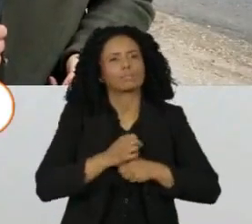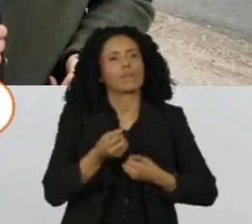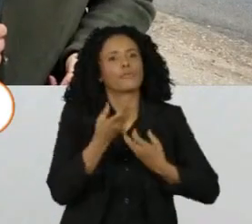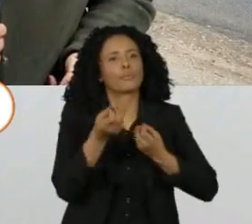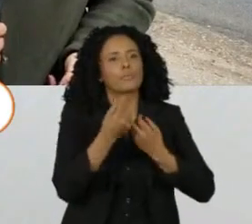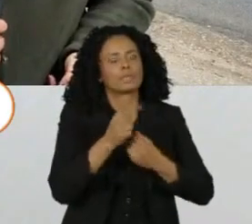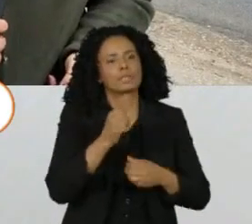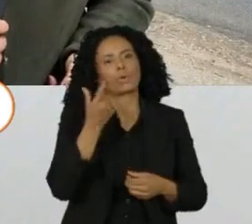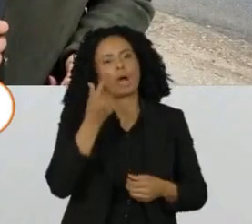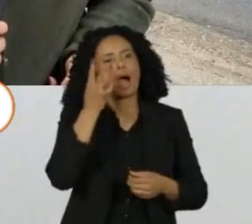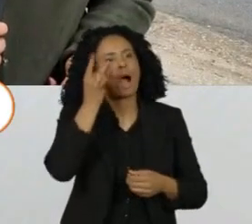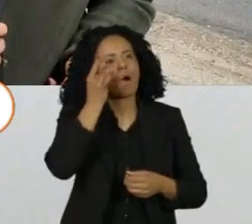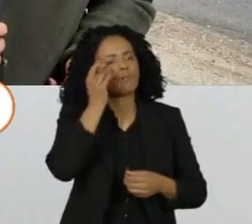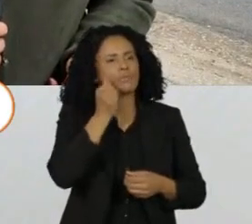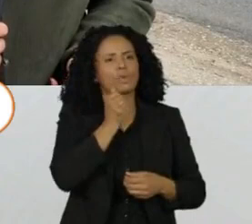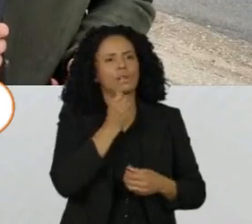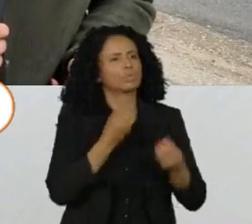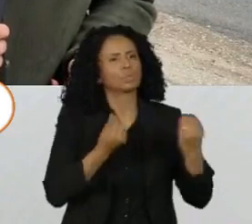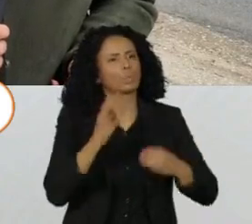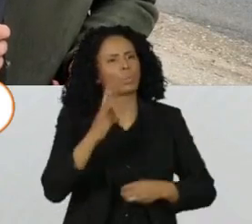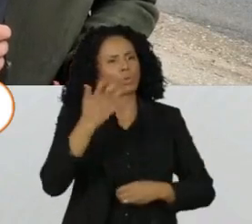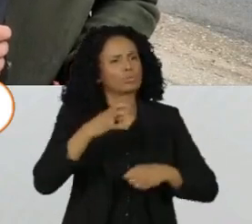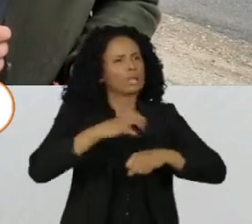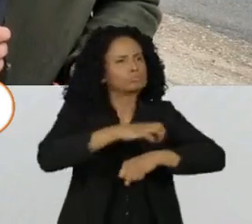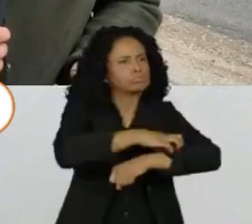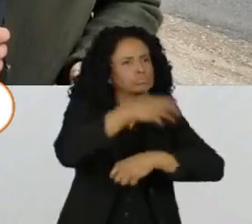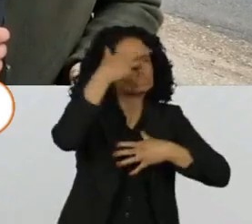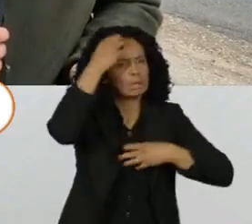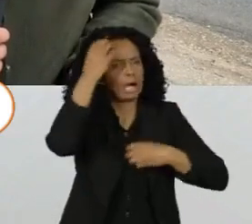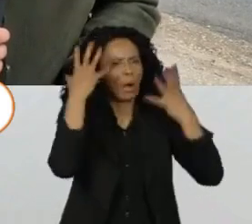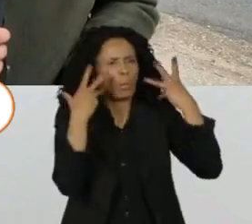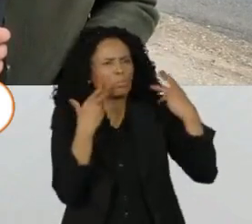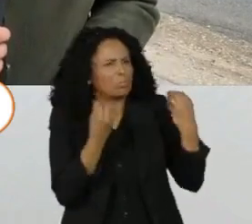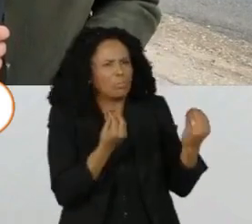agora ao vivo é a repórter Aline Porcina. Aline.